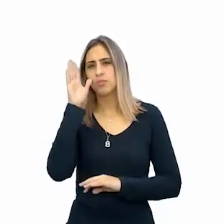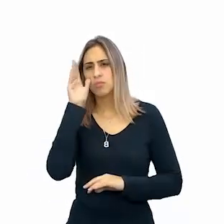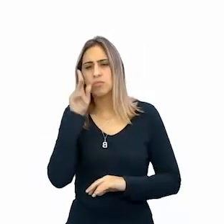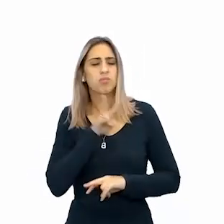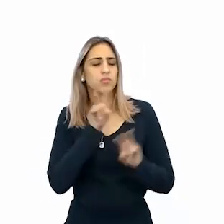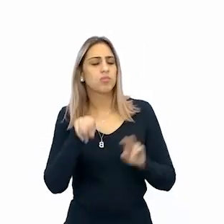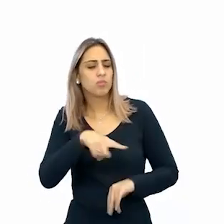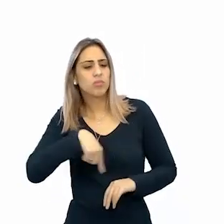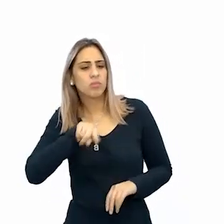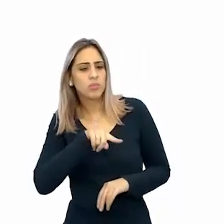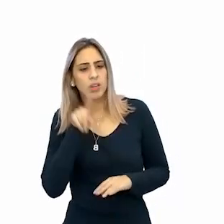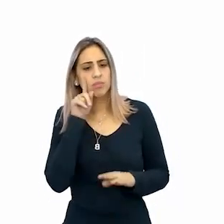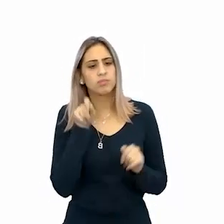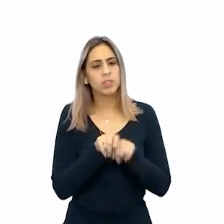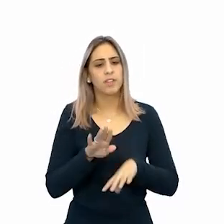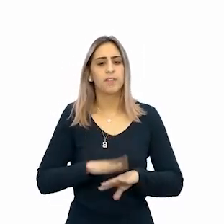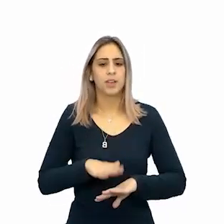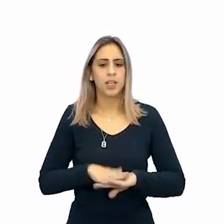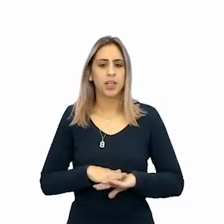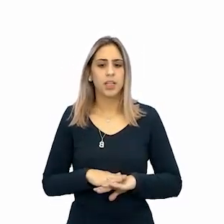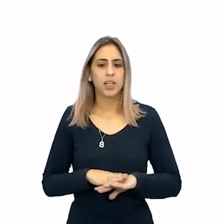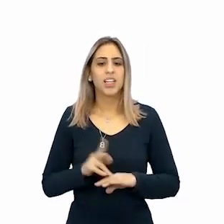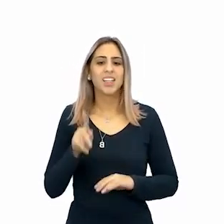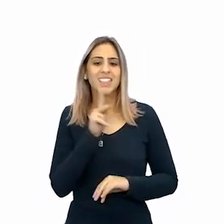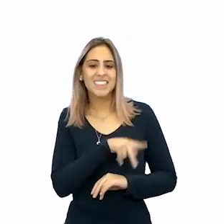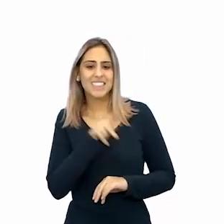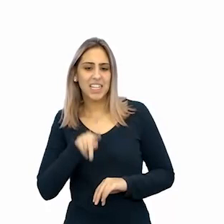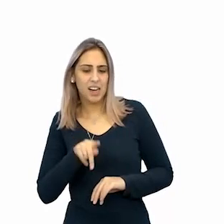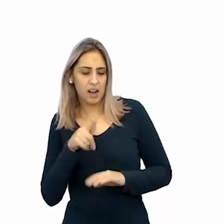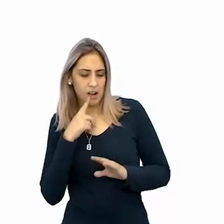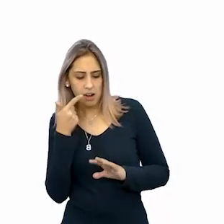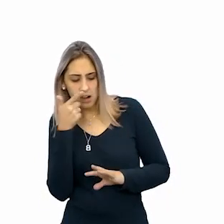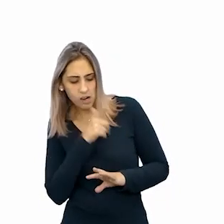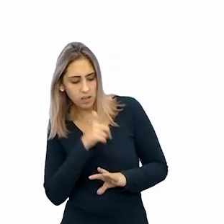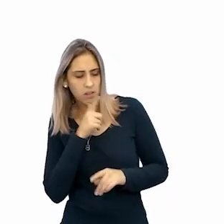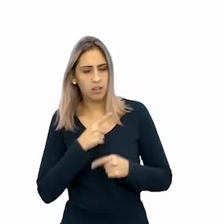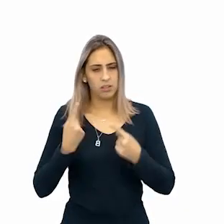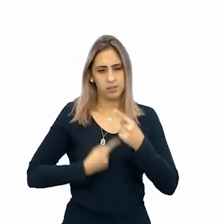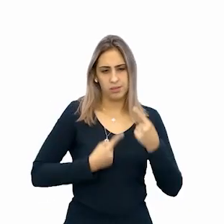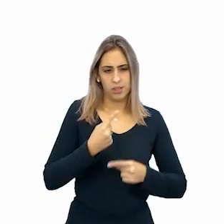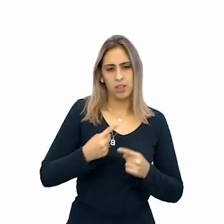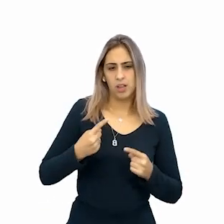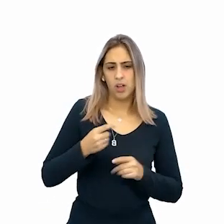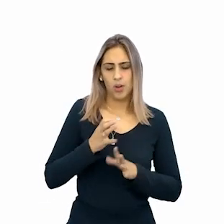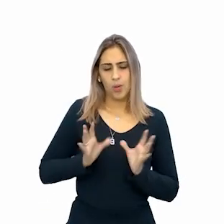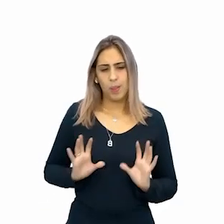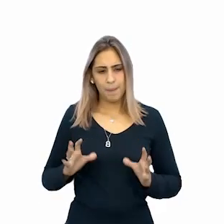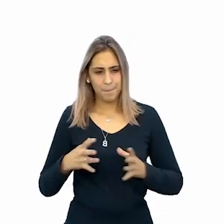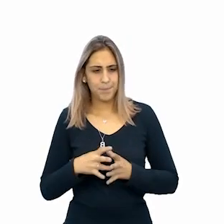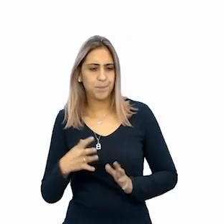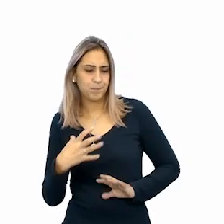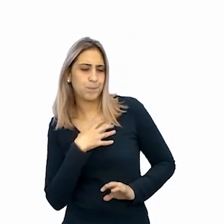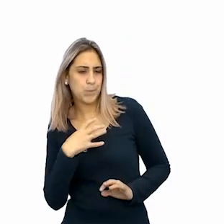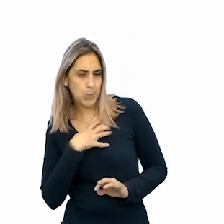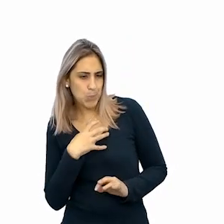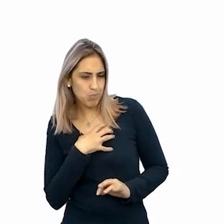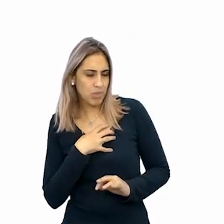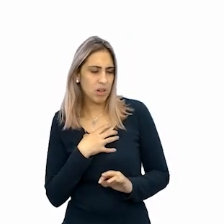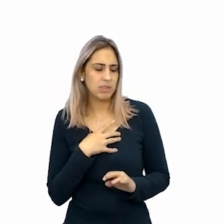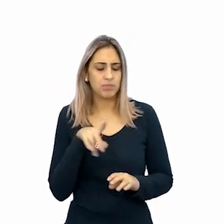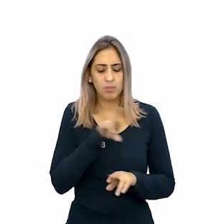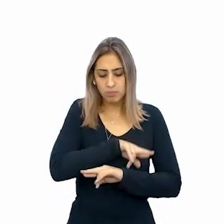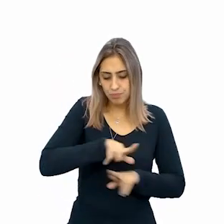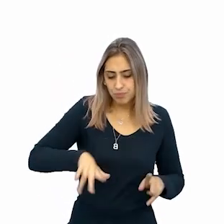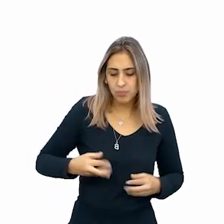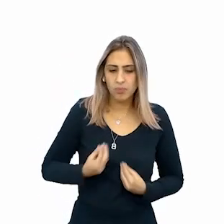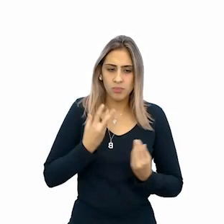sobre eles para ser registrada. E o professor deve promover uma discussão coletiva, de modo que várias informações